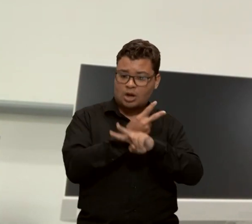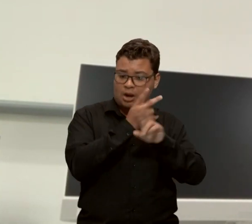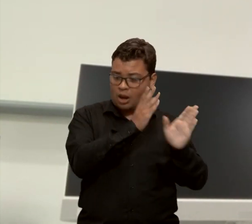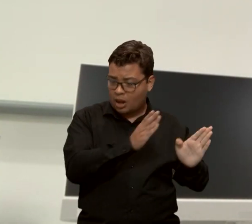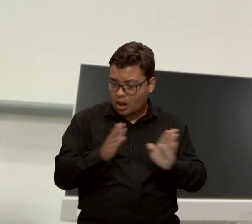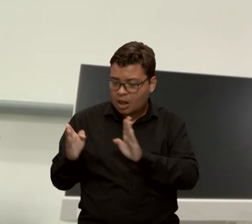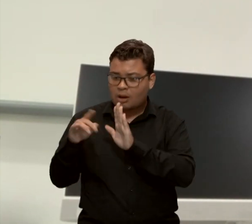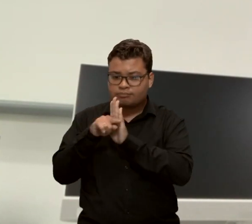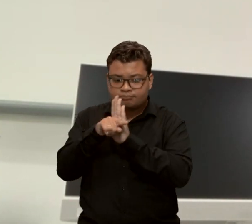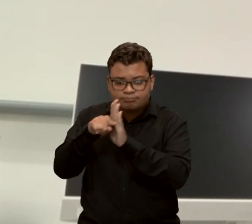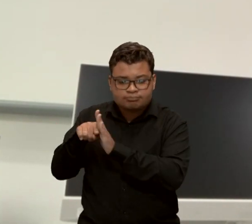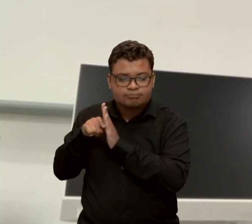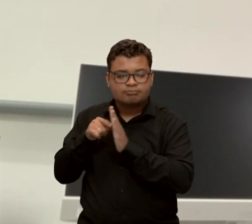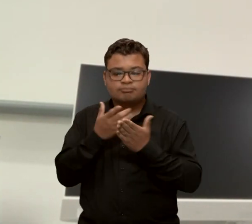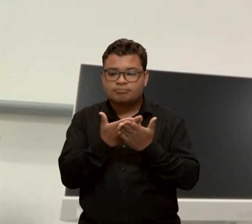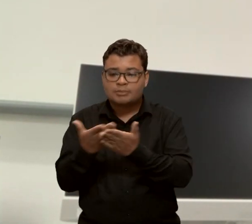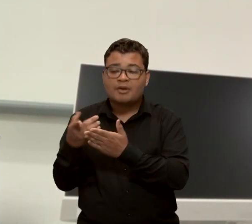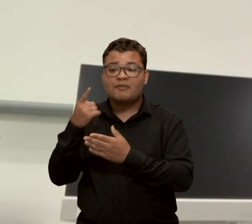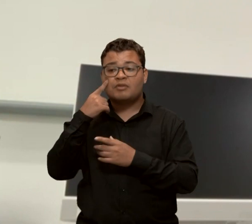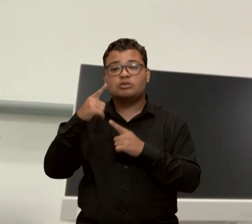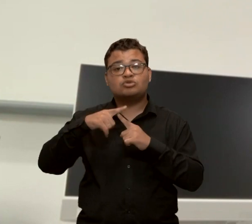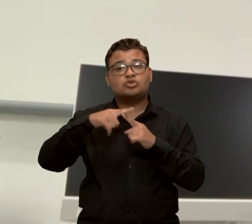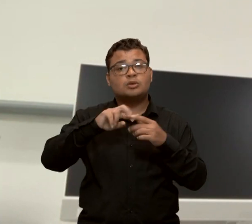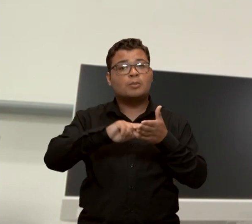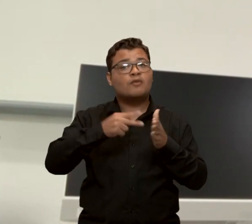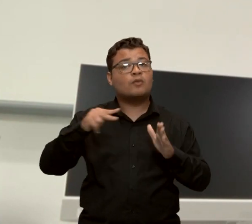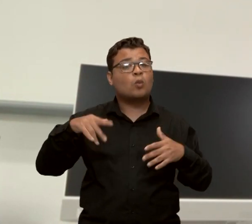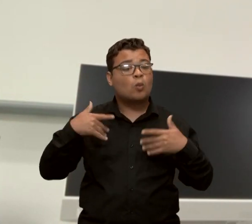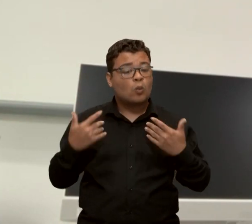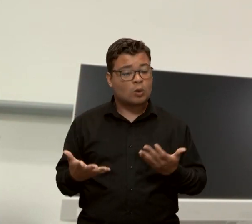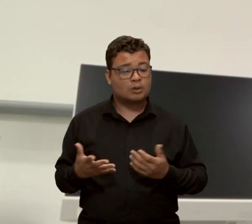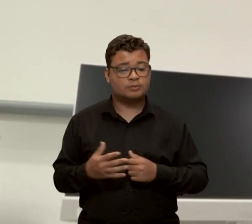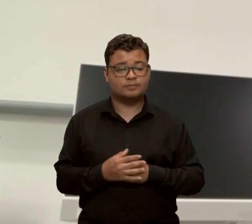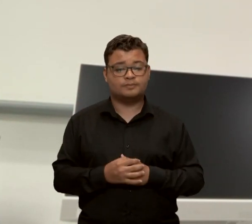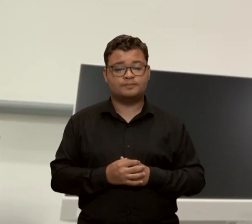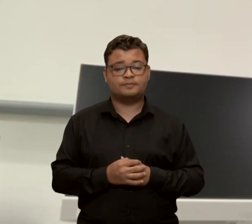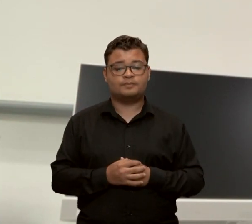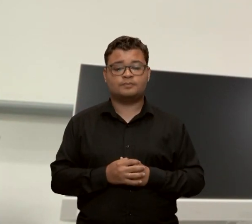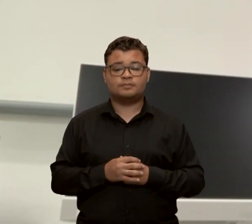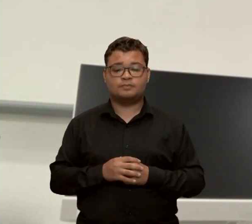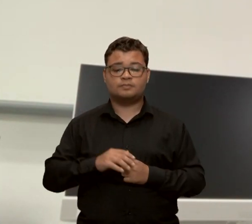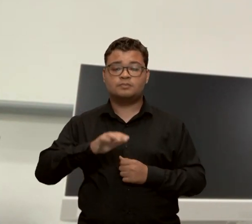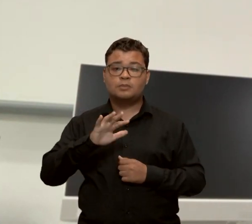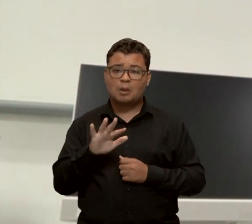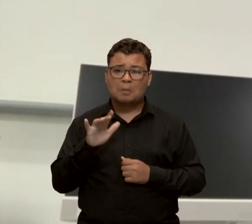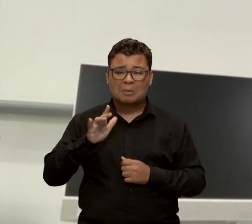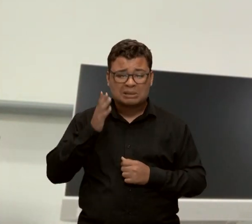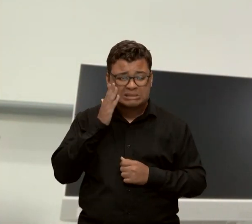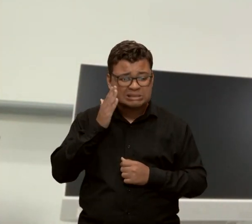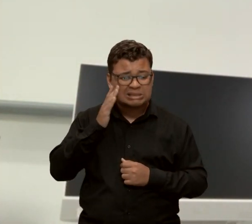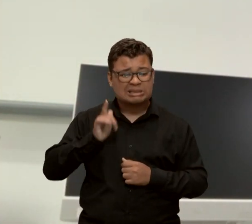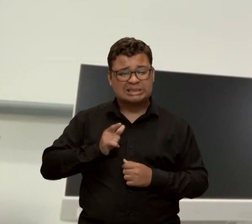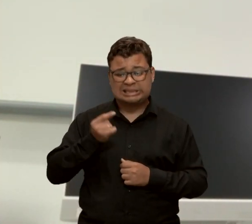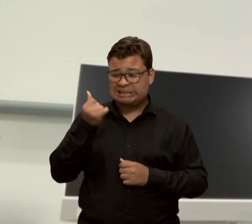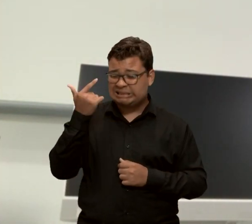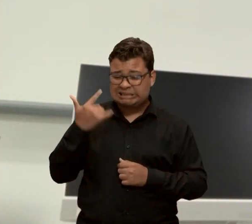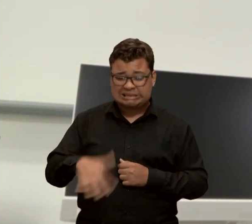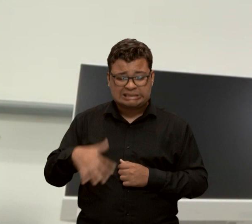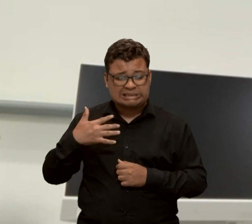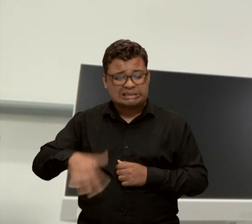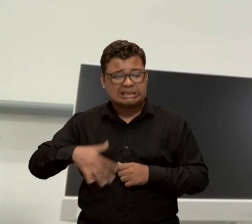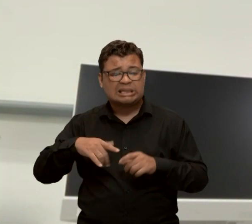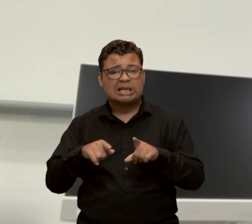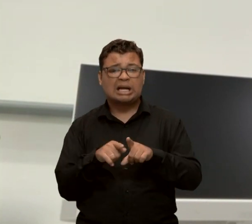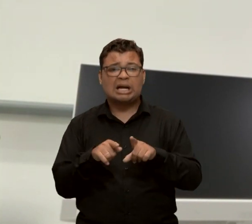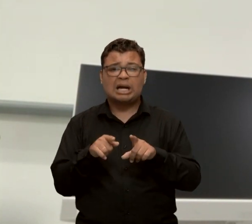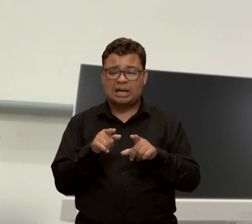daquela amostra. O problema reside no fato de que, devido ao elevado custo e a difícil aplicação em larga